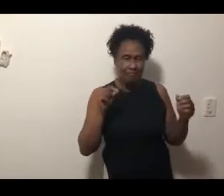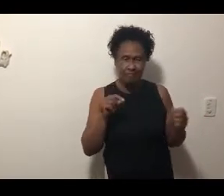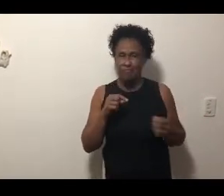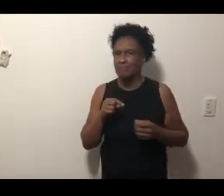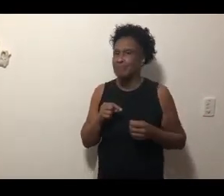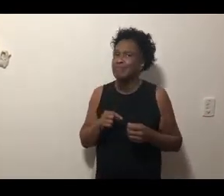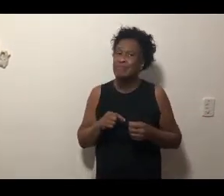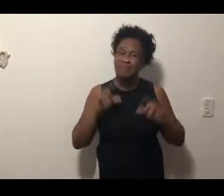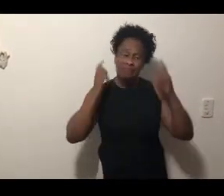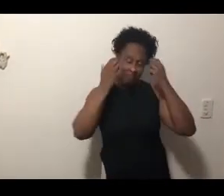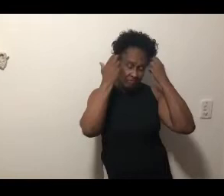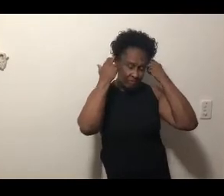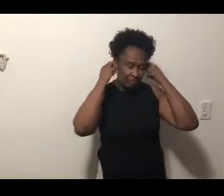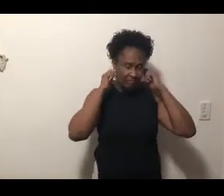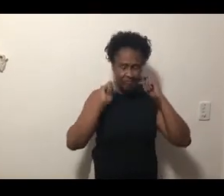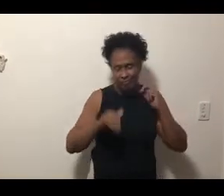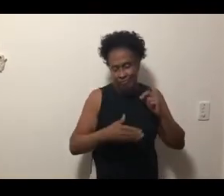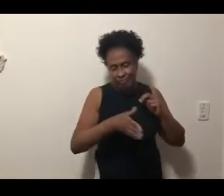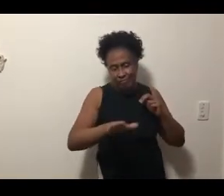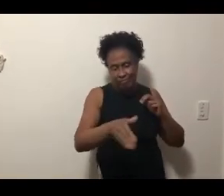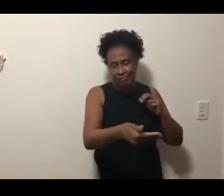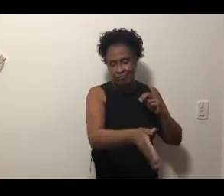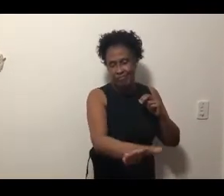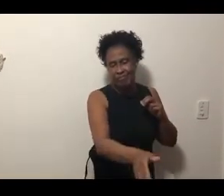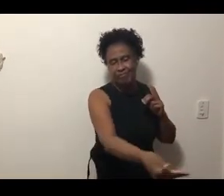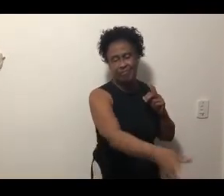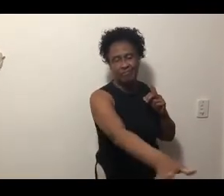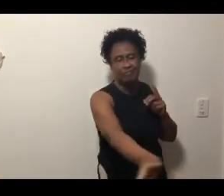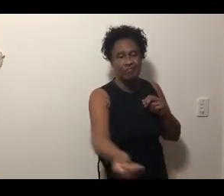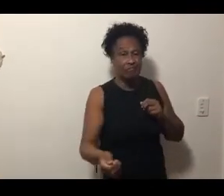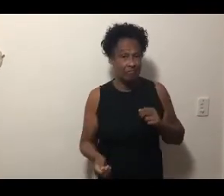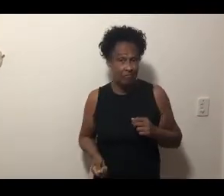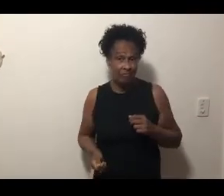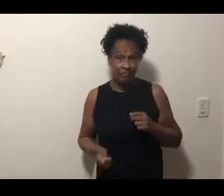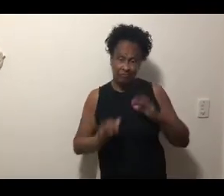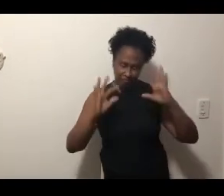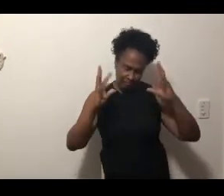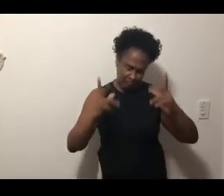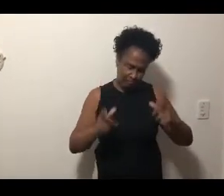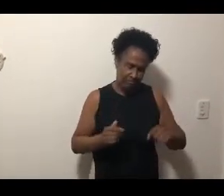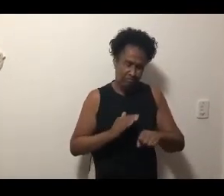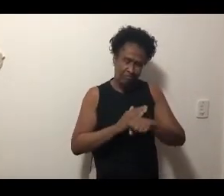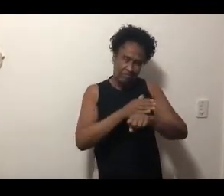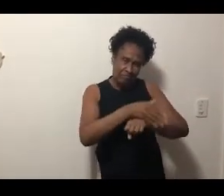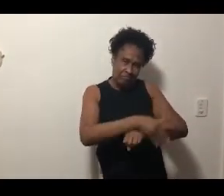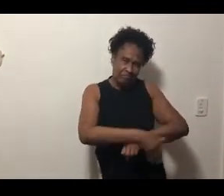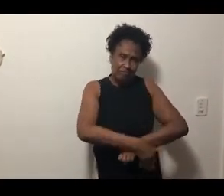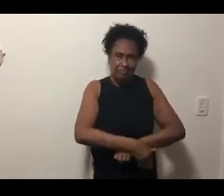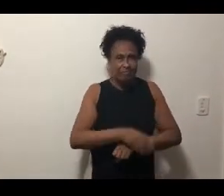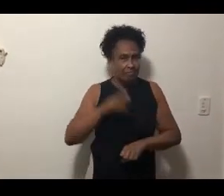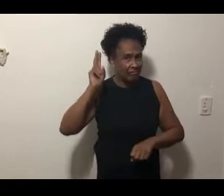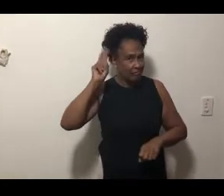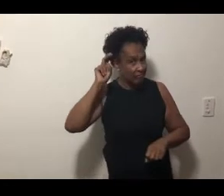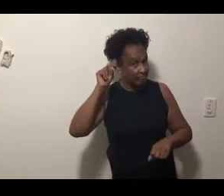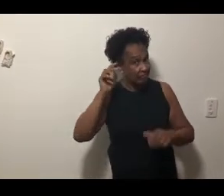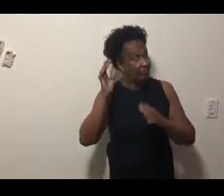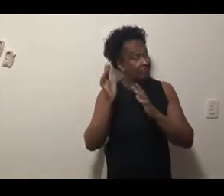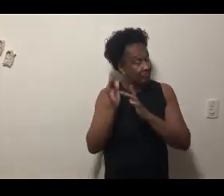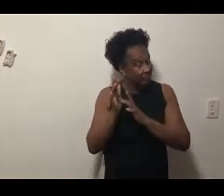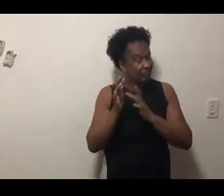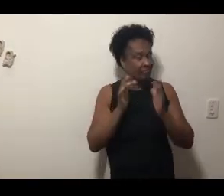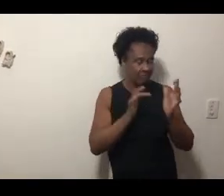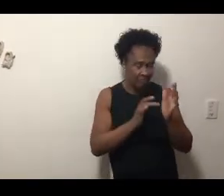Passarinho, cordeirinho, ovelhinha, peixinho do mar, todos entram nas histórias